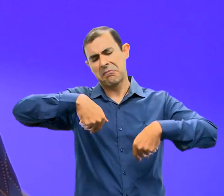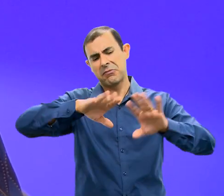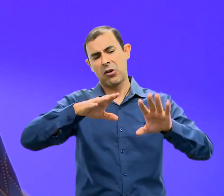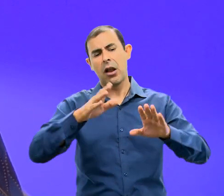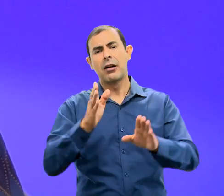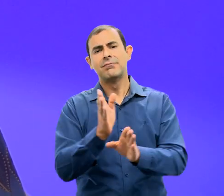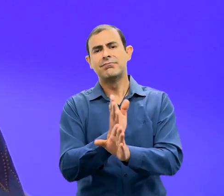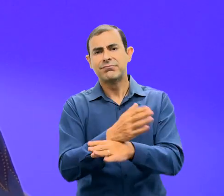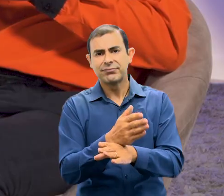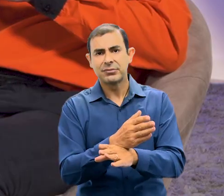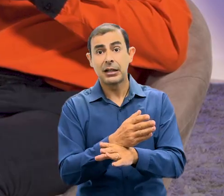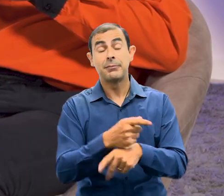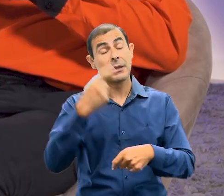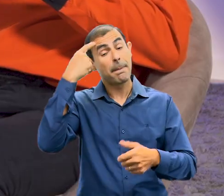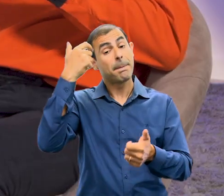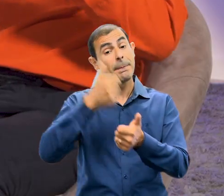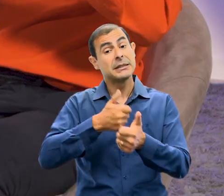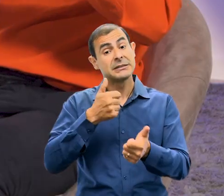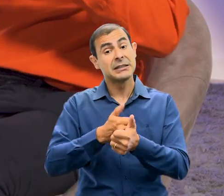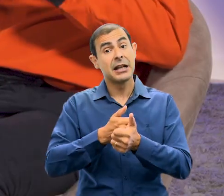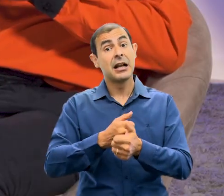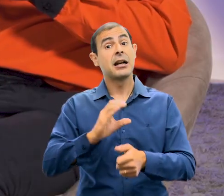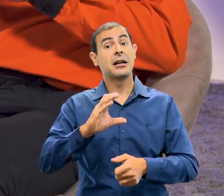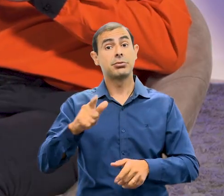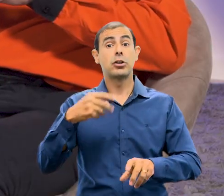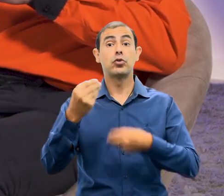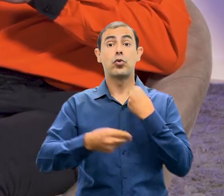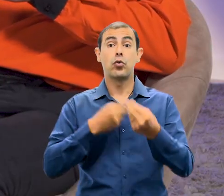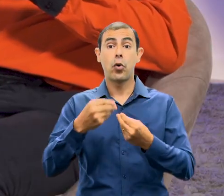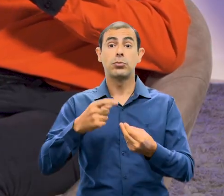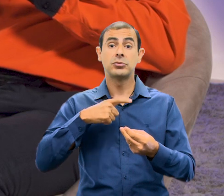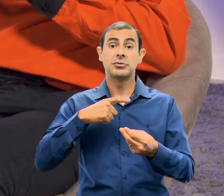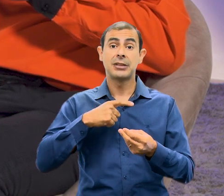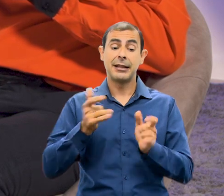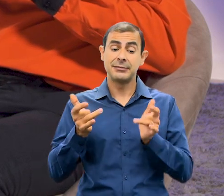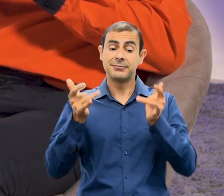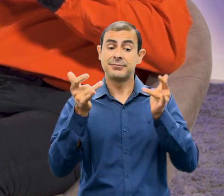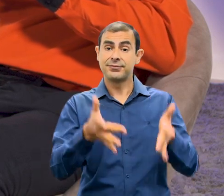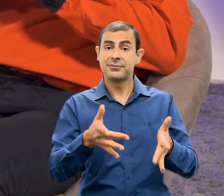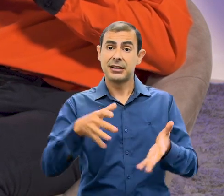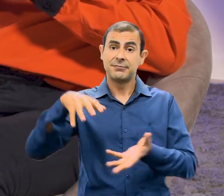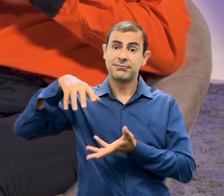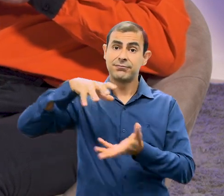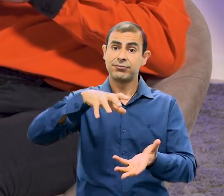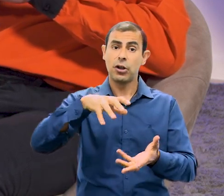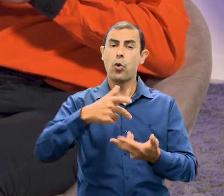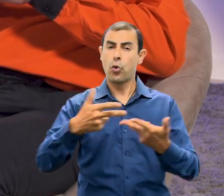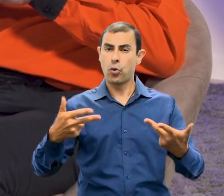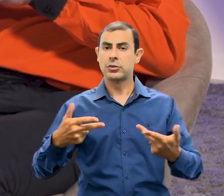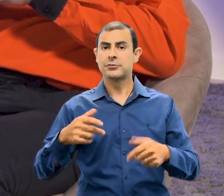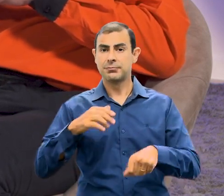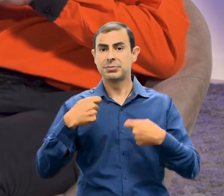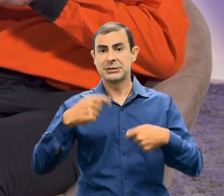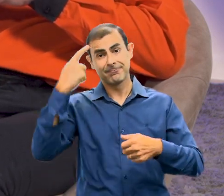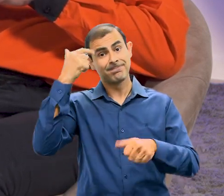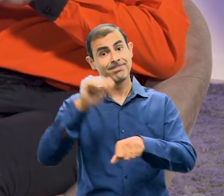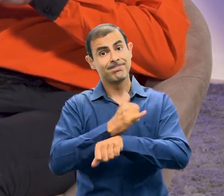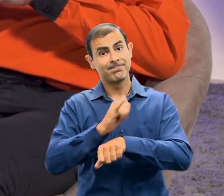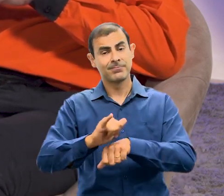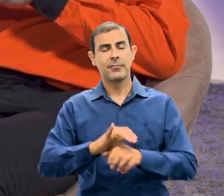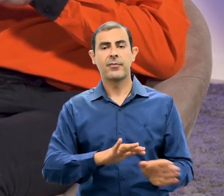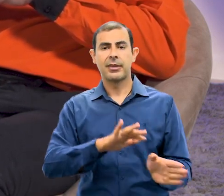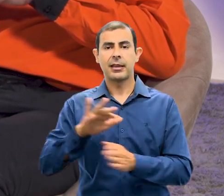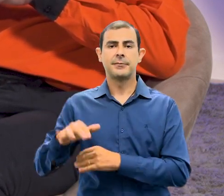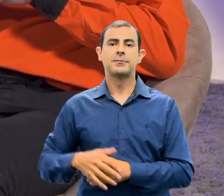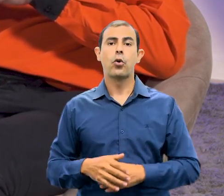Então, nós precisamos repensar Campo Grande na questão dos resíduos, principalmente nesses resíduos mais complexos. Vereador, e um outro assunto